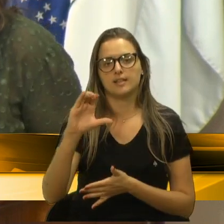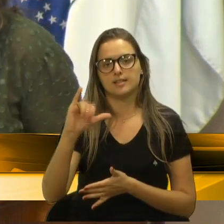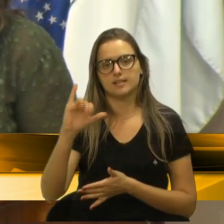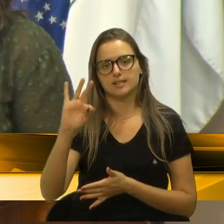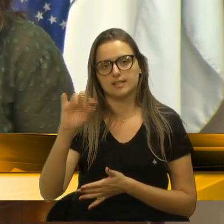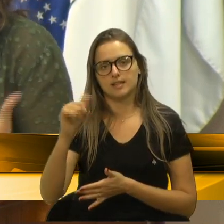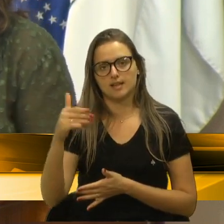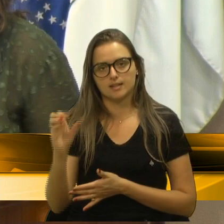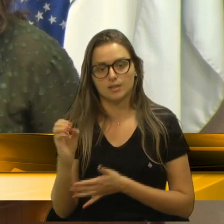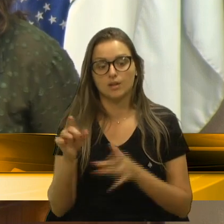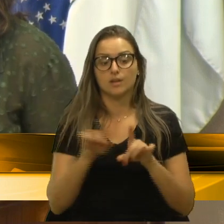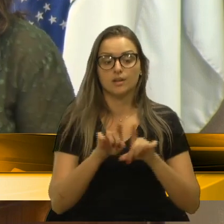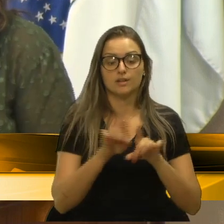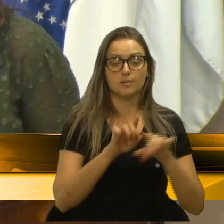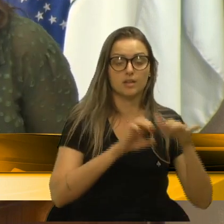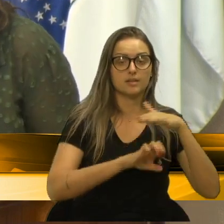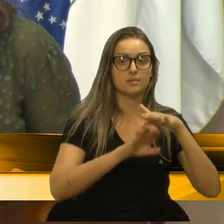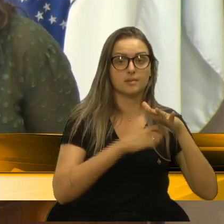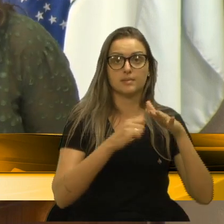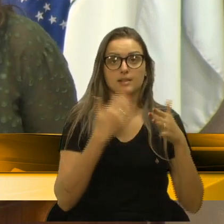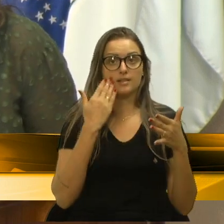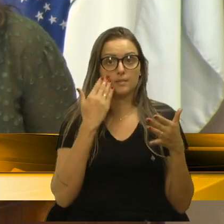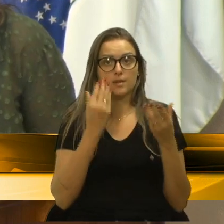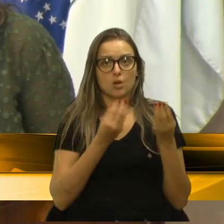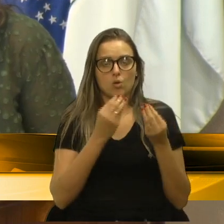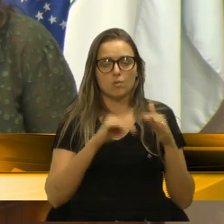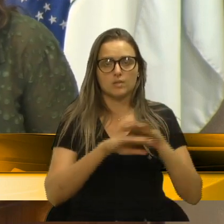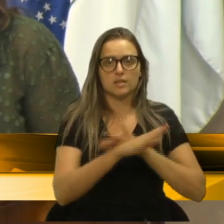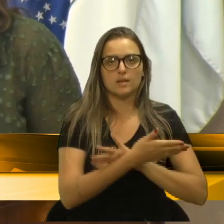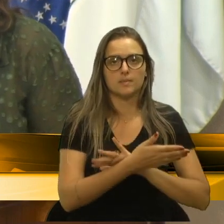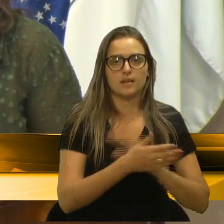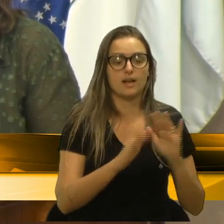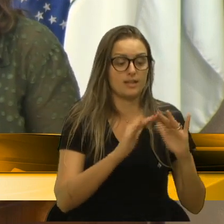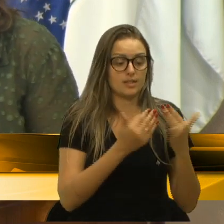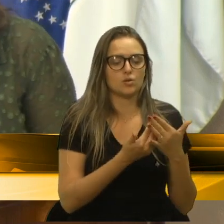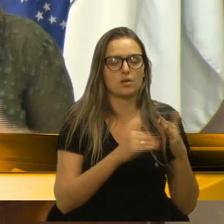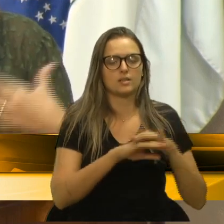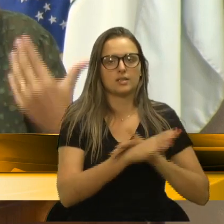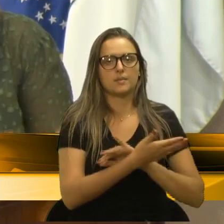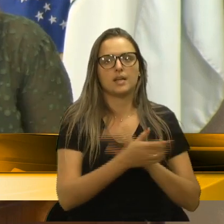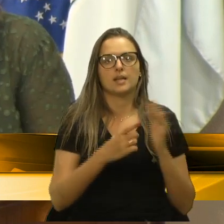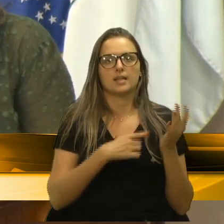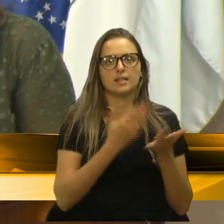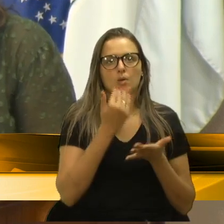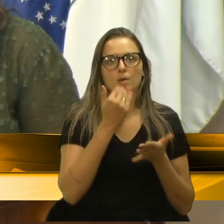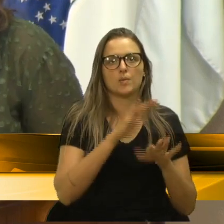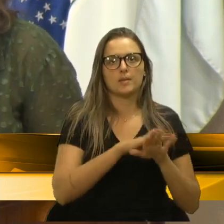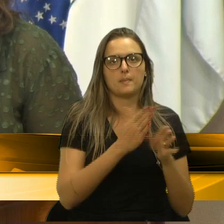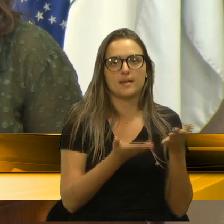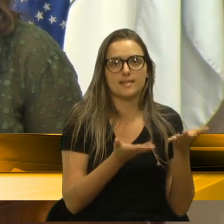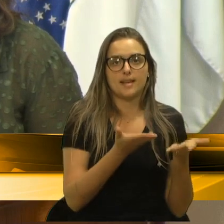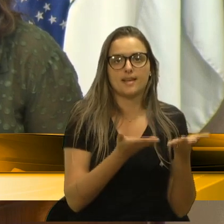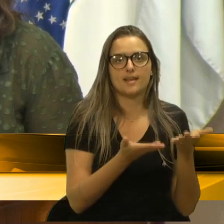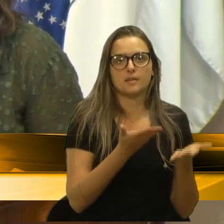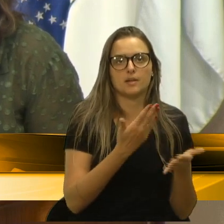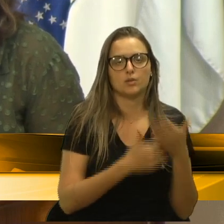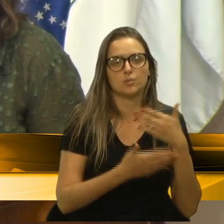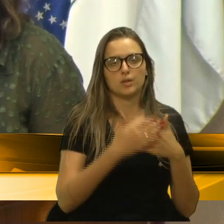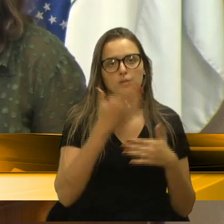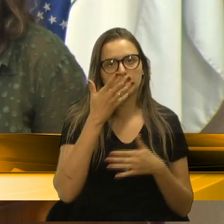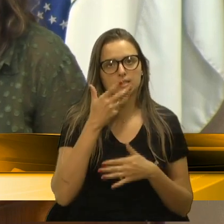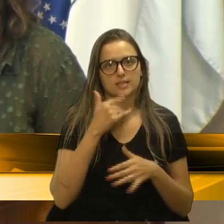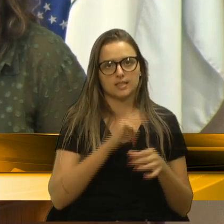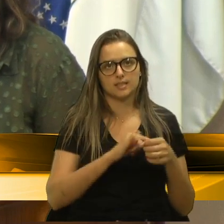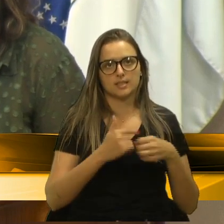para saber como se adequar da melhor forma possível e dar o melhor alimento, um alimento mais equilibrado para as crianças do nosso